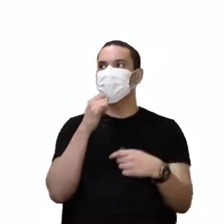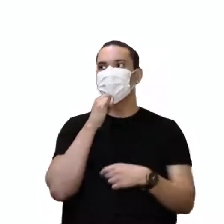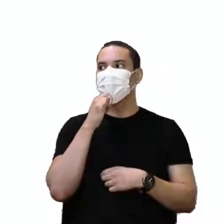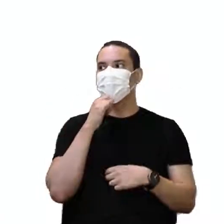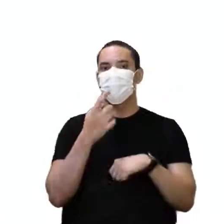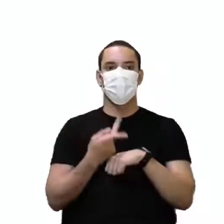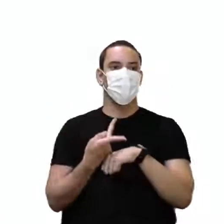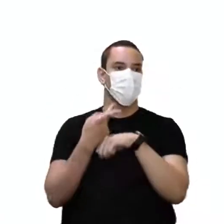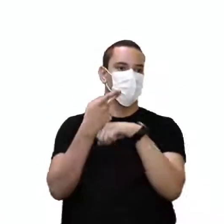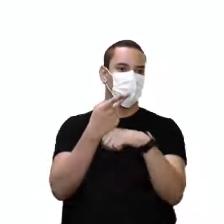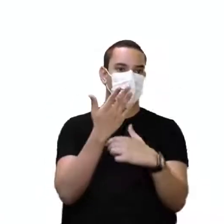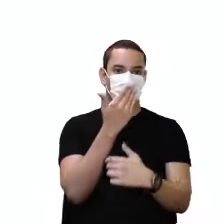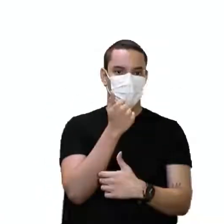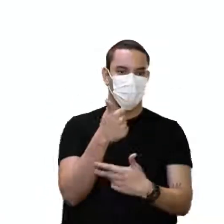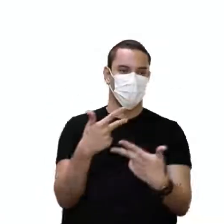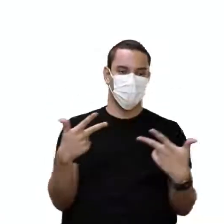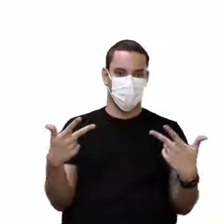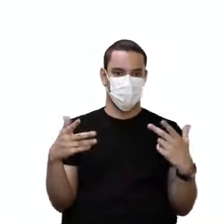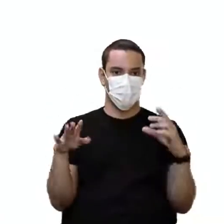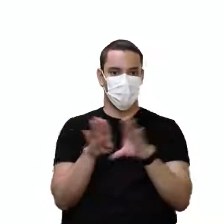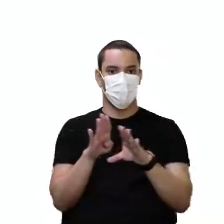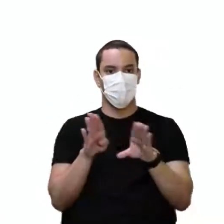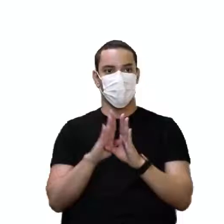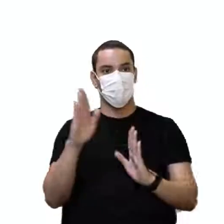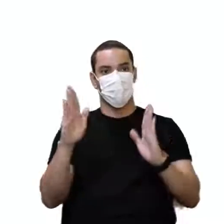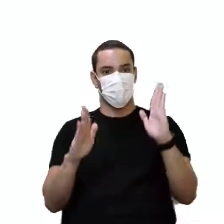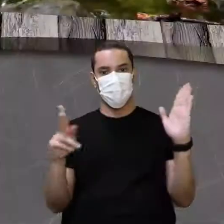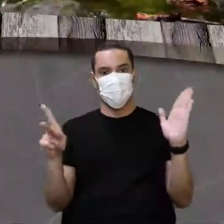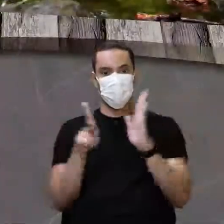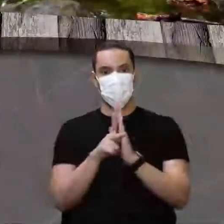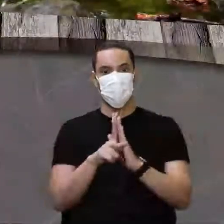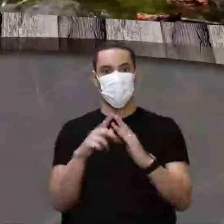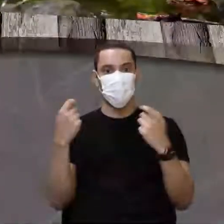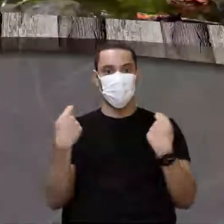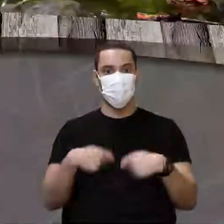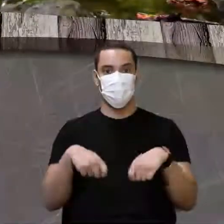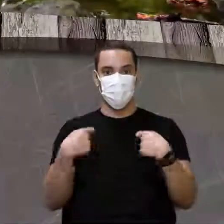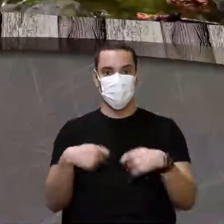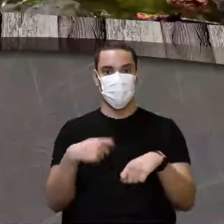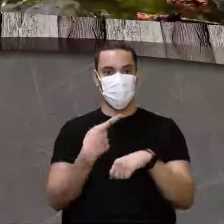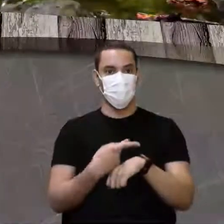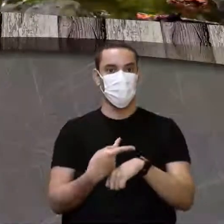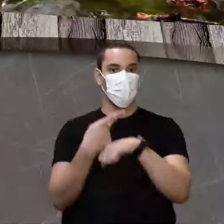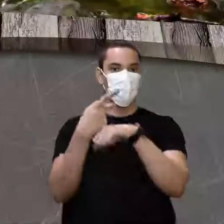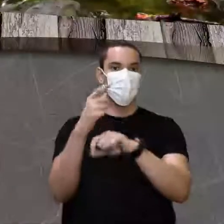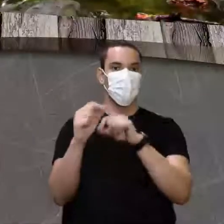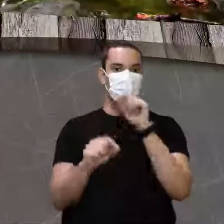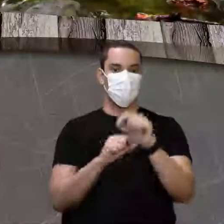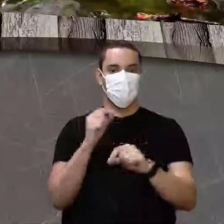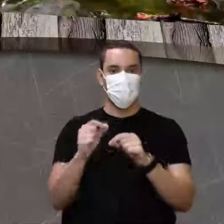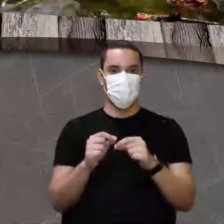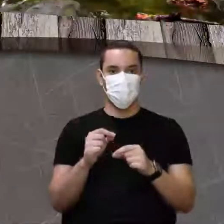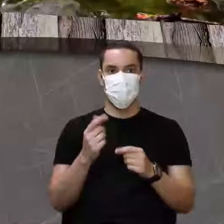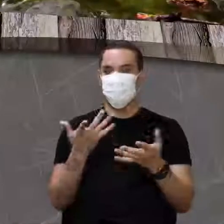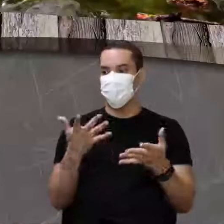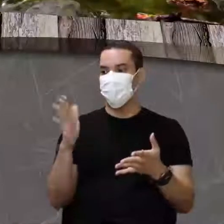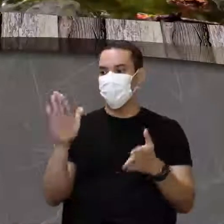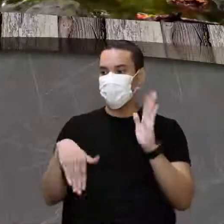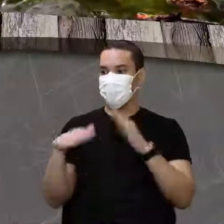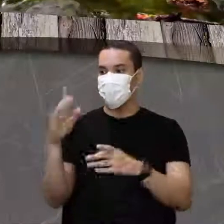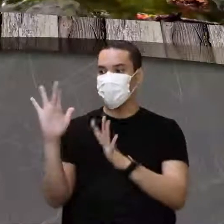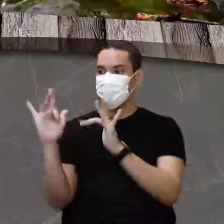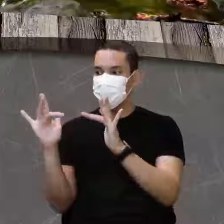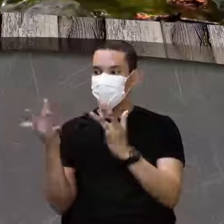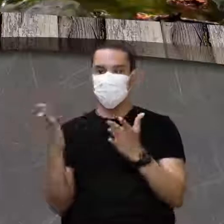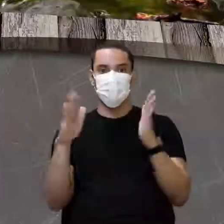estar procurando alimento, quanto no período que ele vai estar precisando procurar seu parceiro,